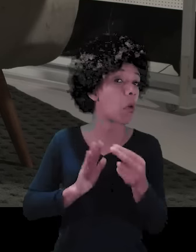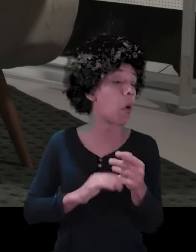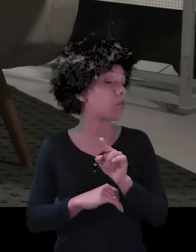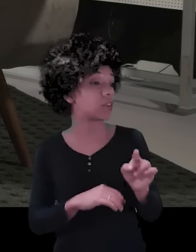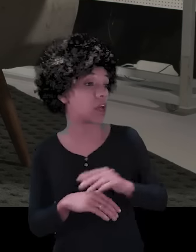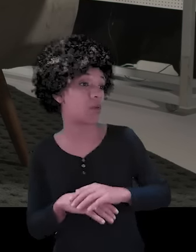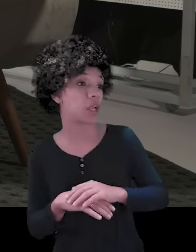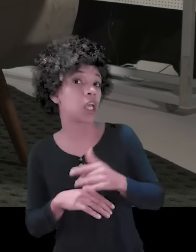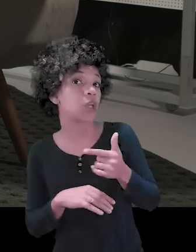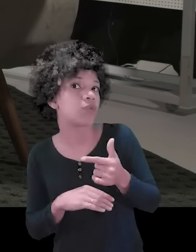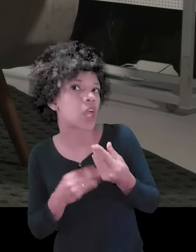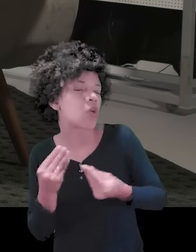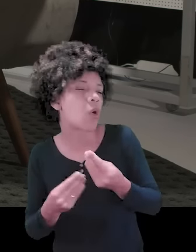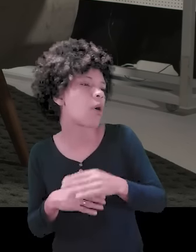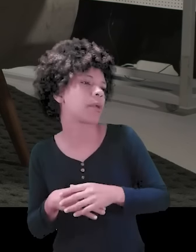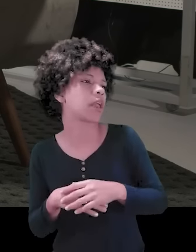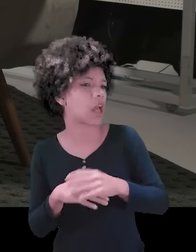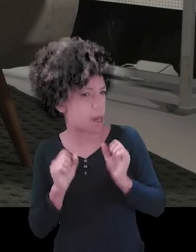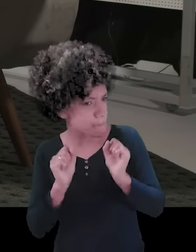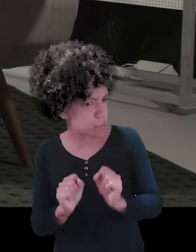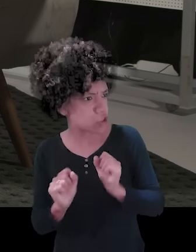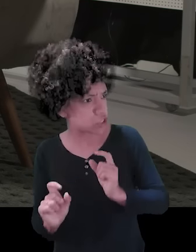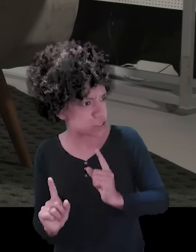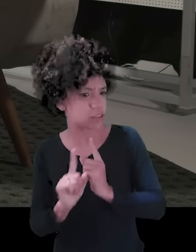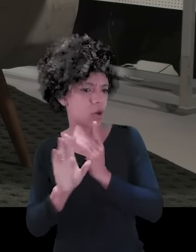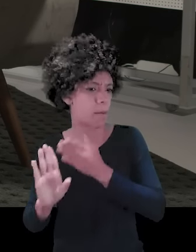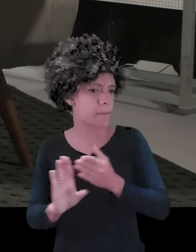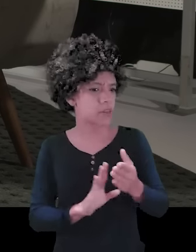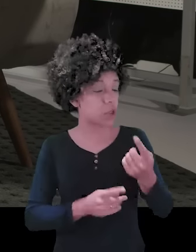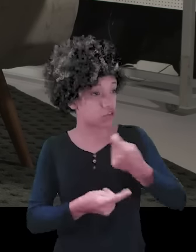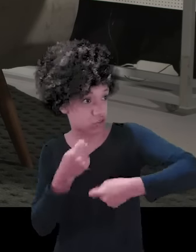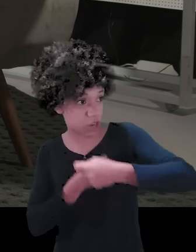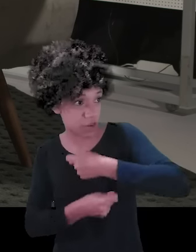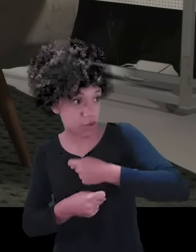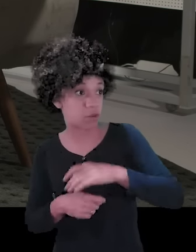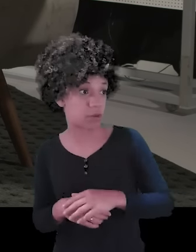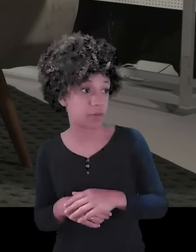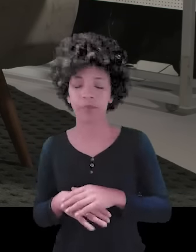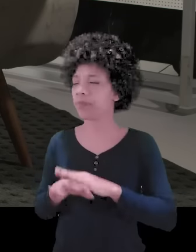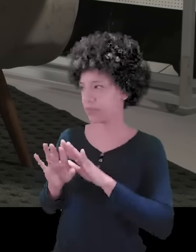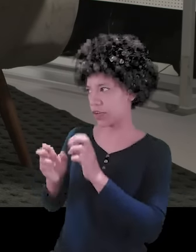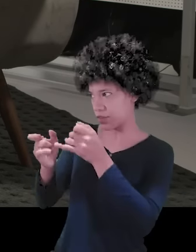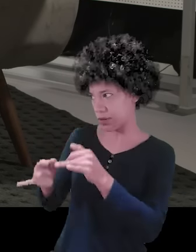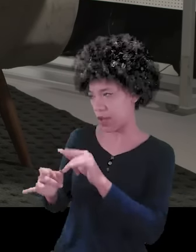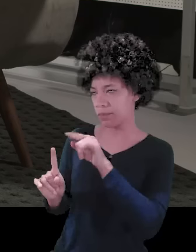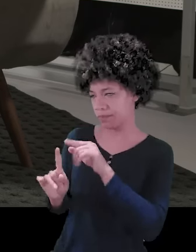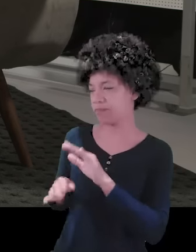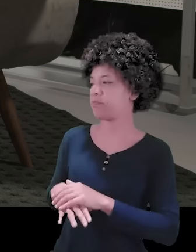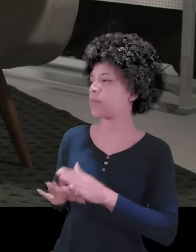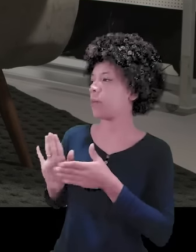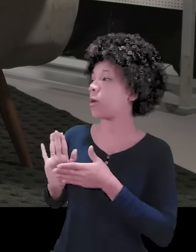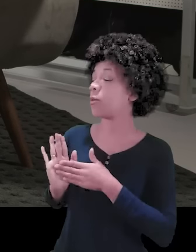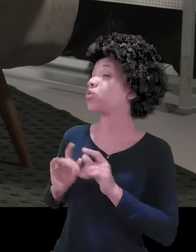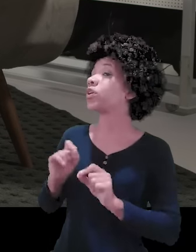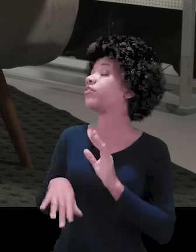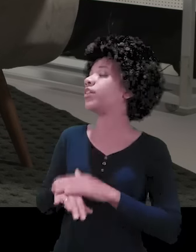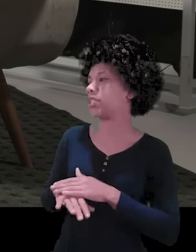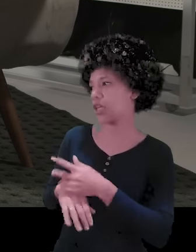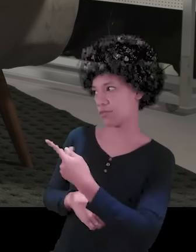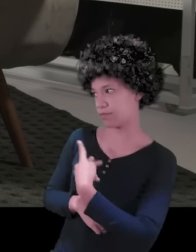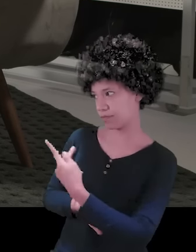e não tem ideia de que elas podem se encontrar numa situação do tráfego sim né então vamos fazer o seguinte eu acho que o que a gente